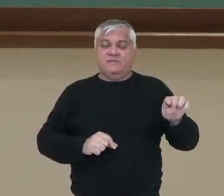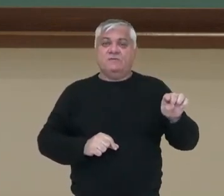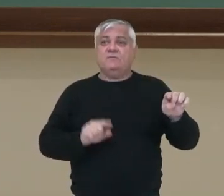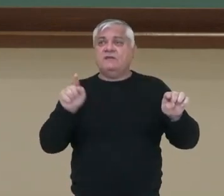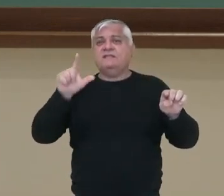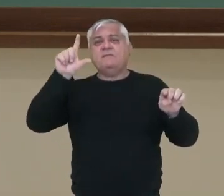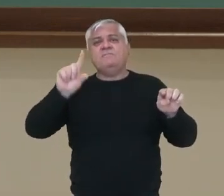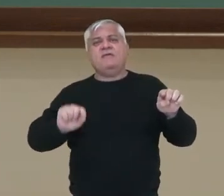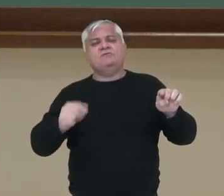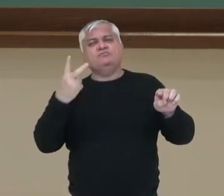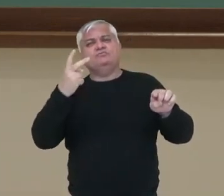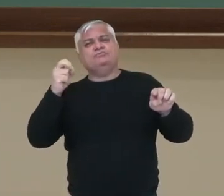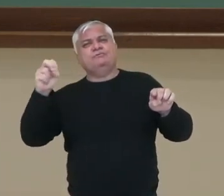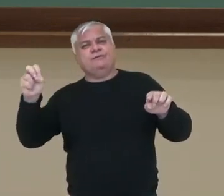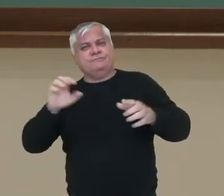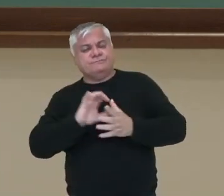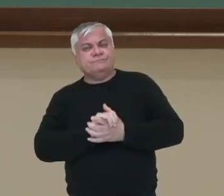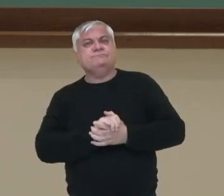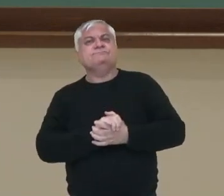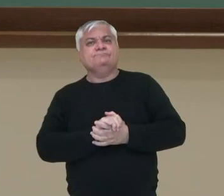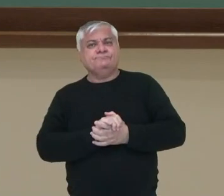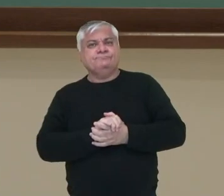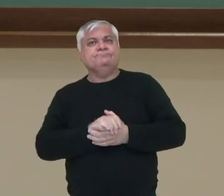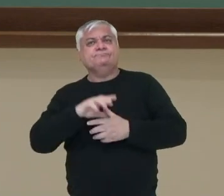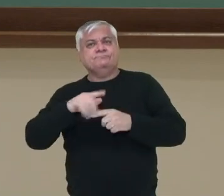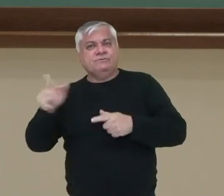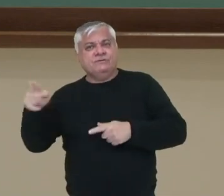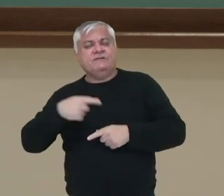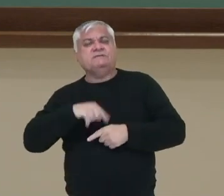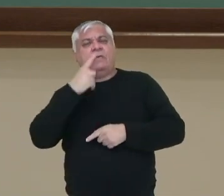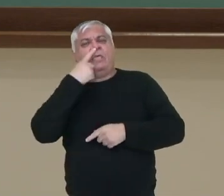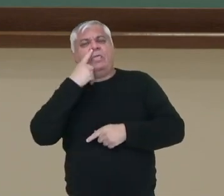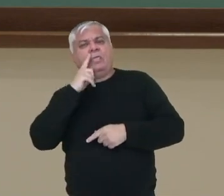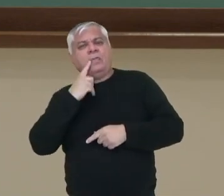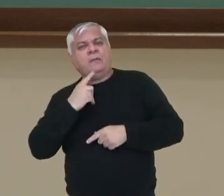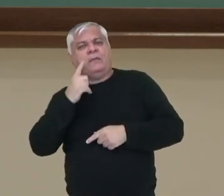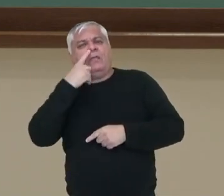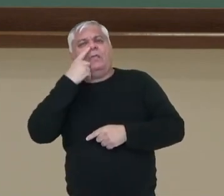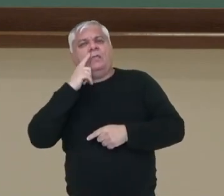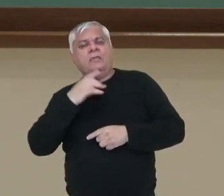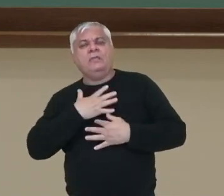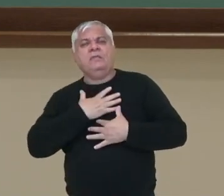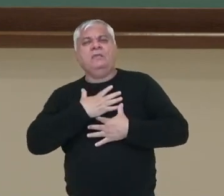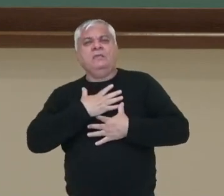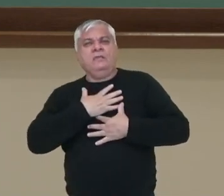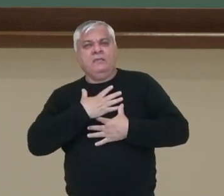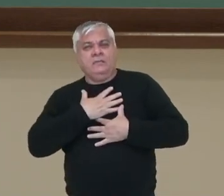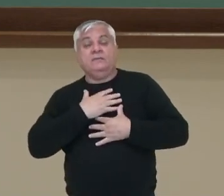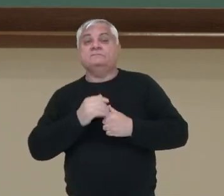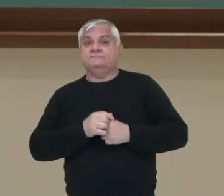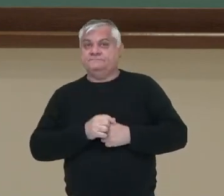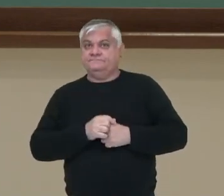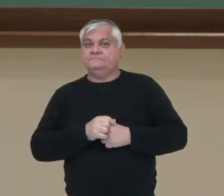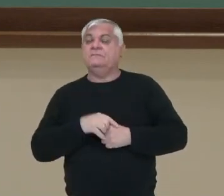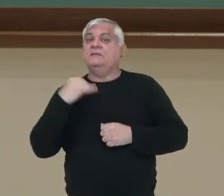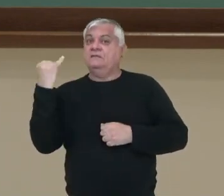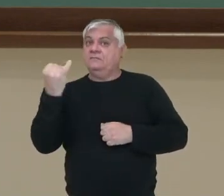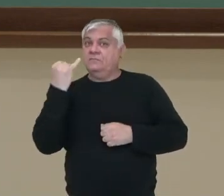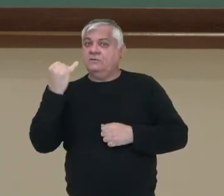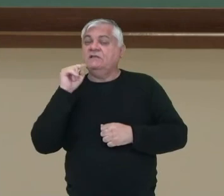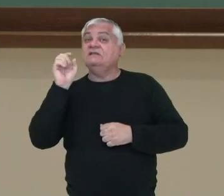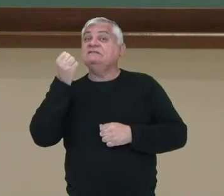cúbicos. Ele tem só 200.000. É por isso que ele tem essa dificuldade da cicatrização, tá? Lembrando que se houver